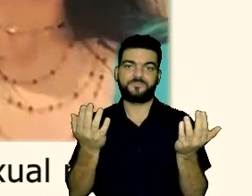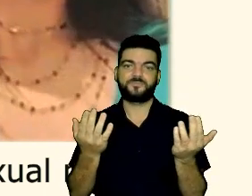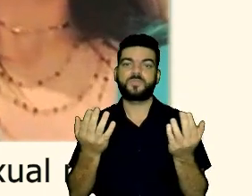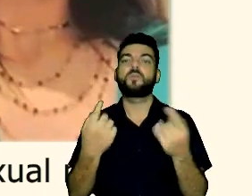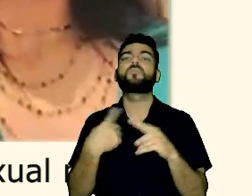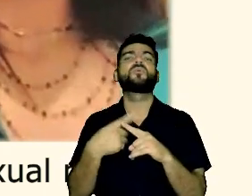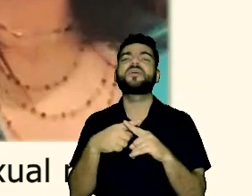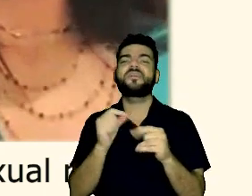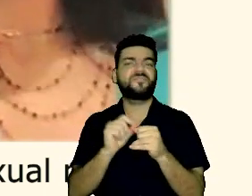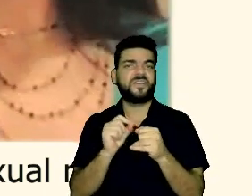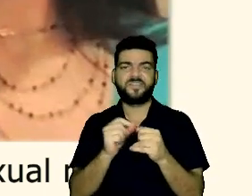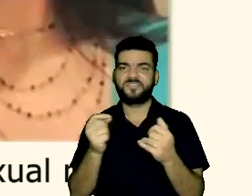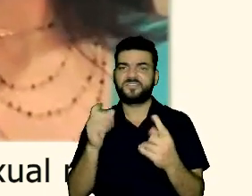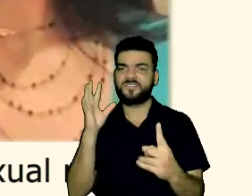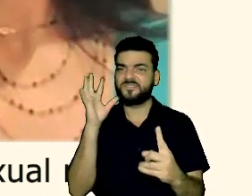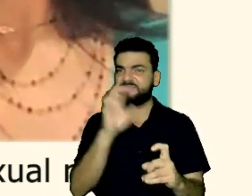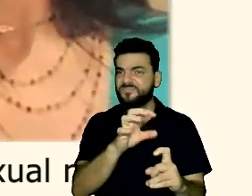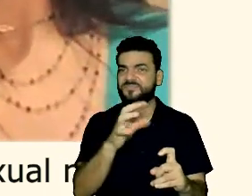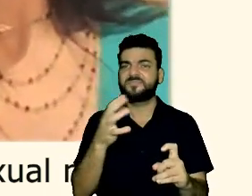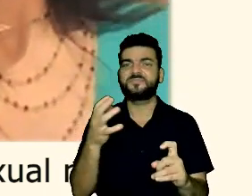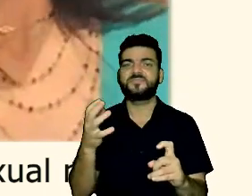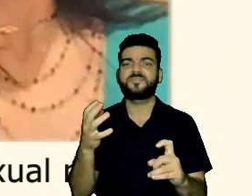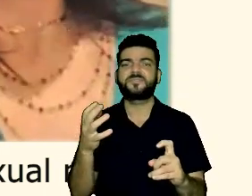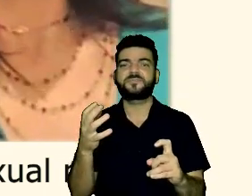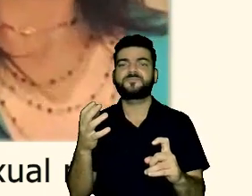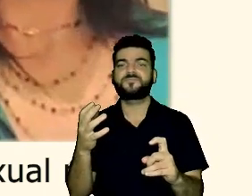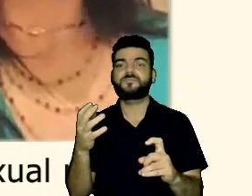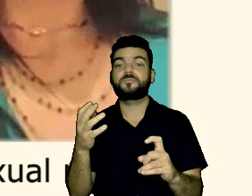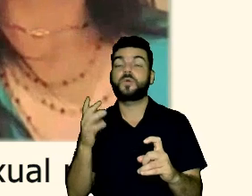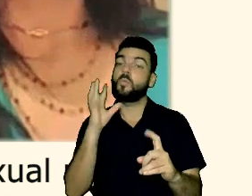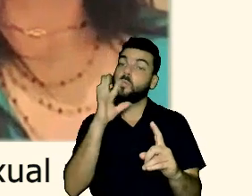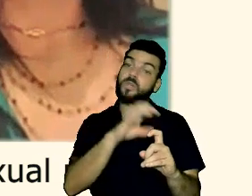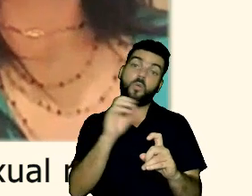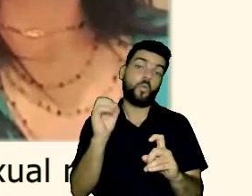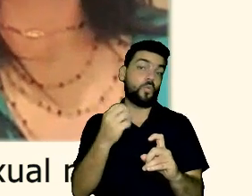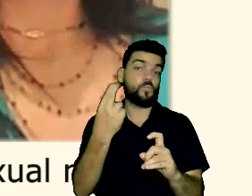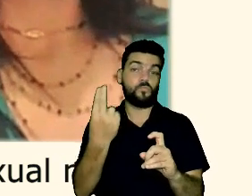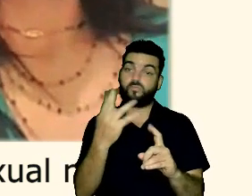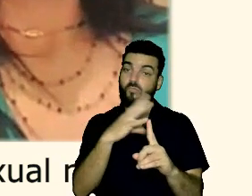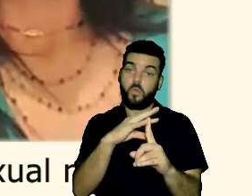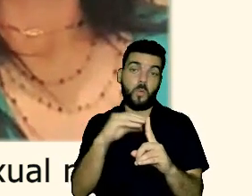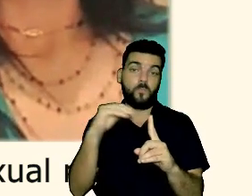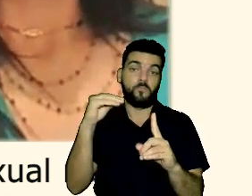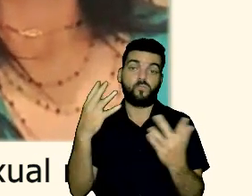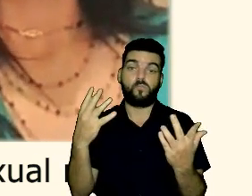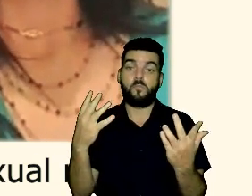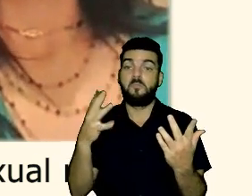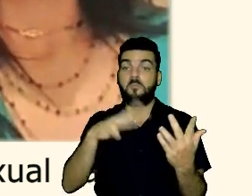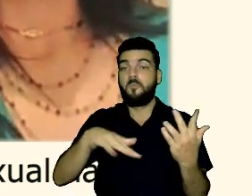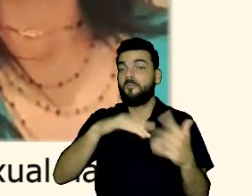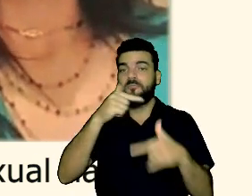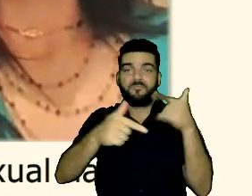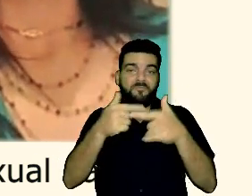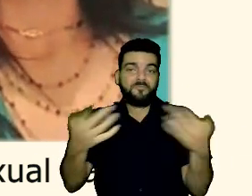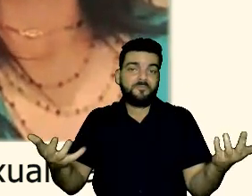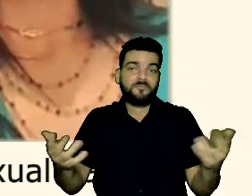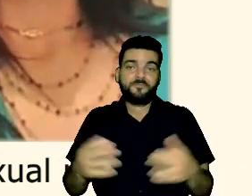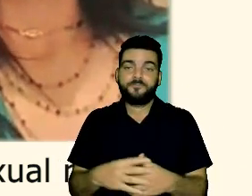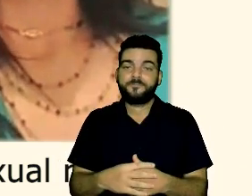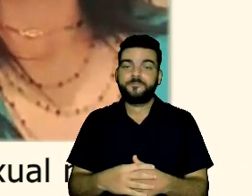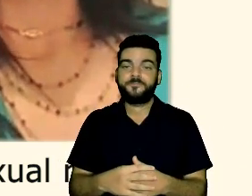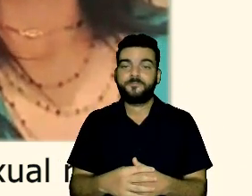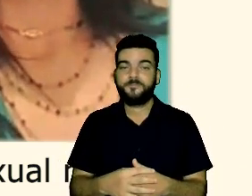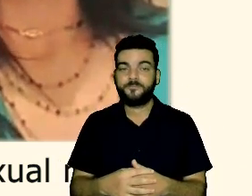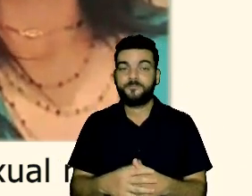só para a gente retomar o que leva e o que caracteriza o assédio moral e o assédio sexual